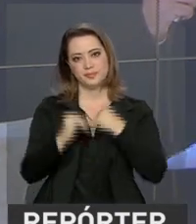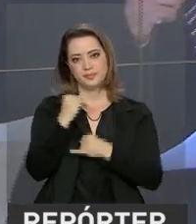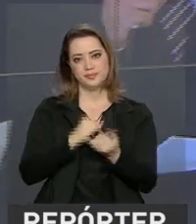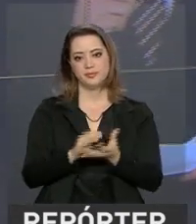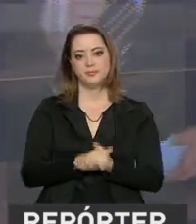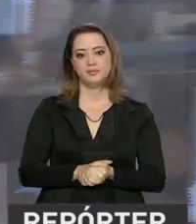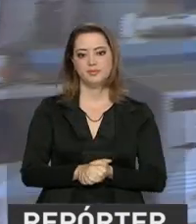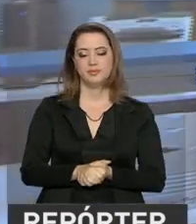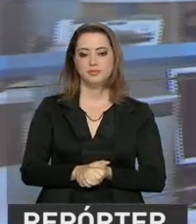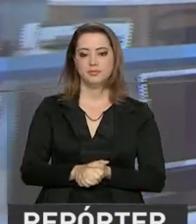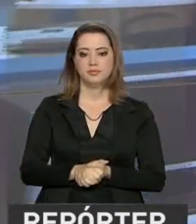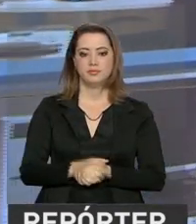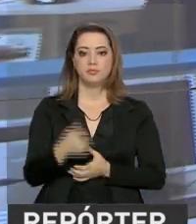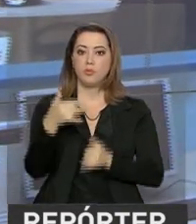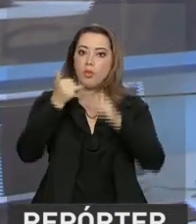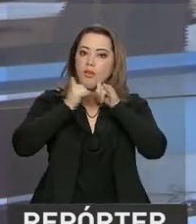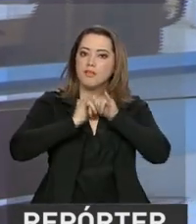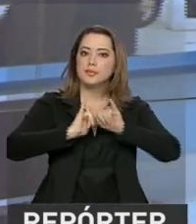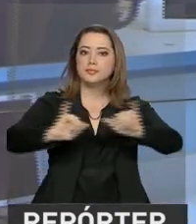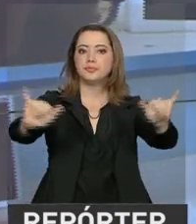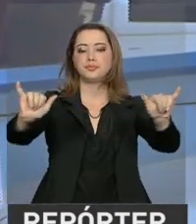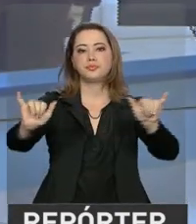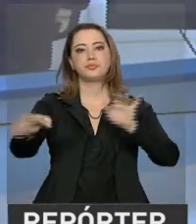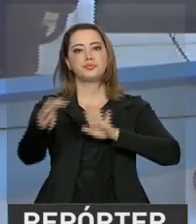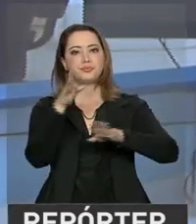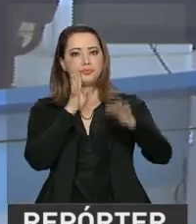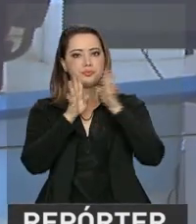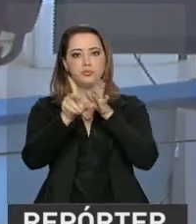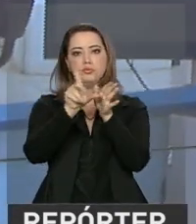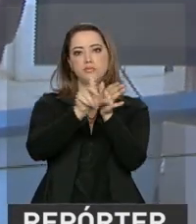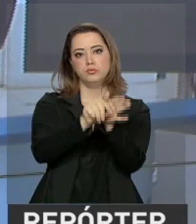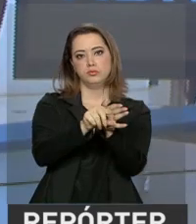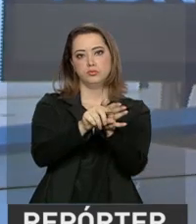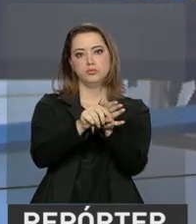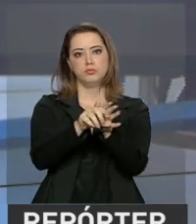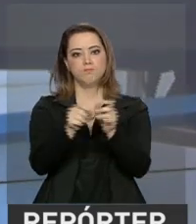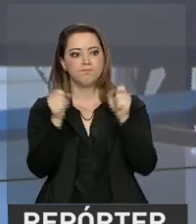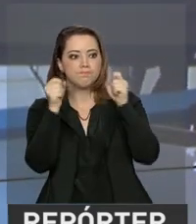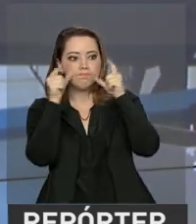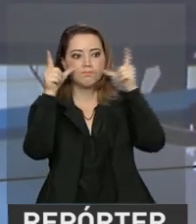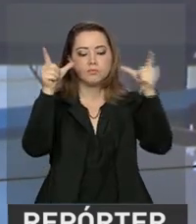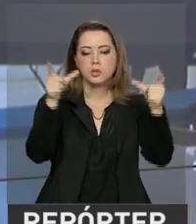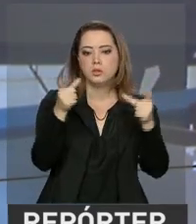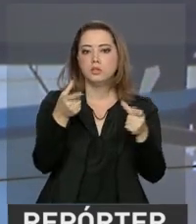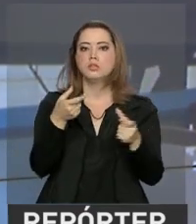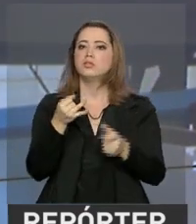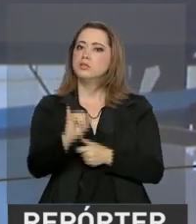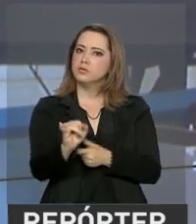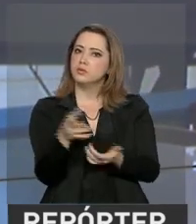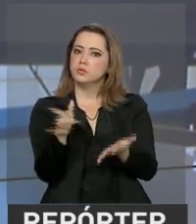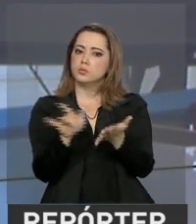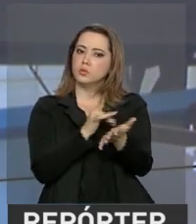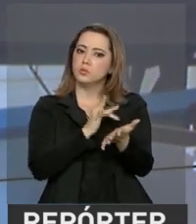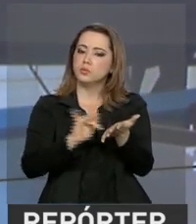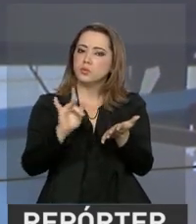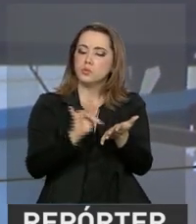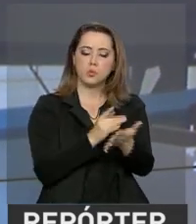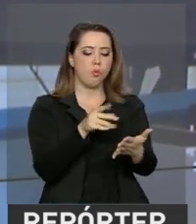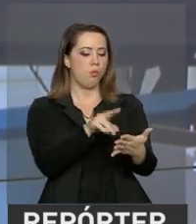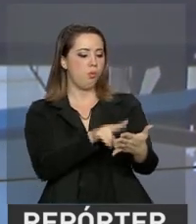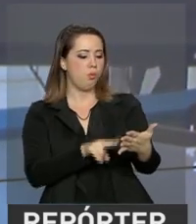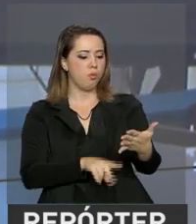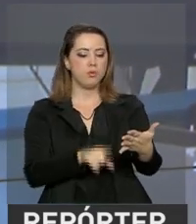informações uma campanha nas redes sociais Alerta mistas sobre os riscos de usar o celular enquanto dirigem e também os